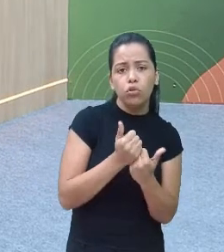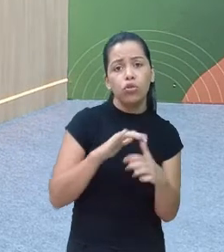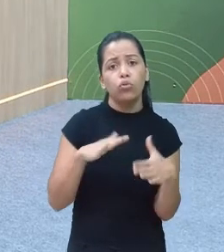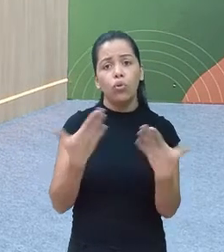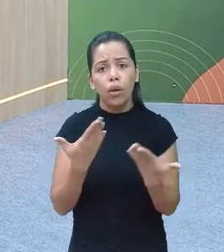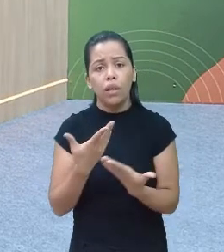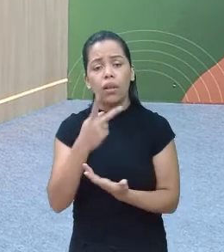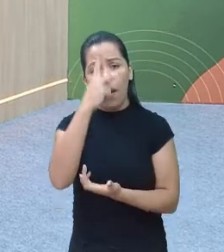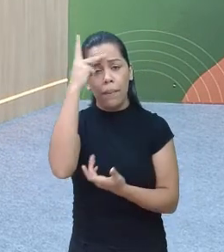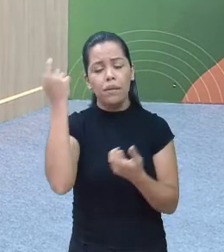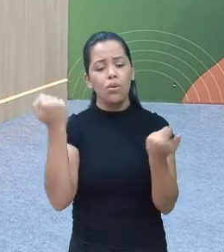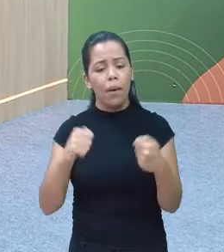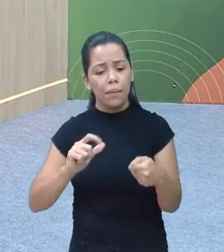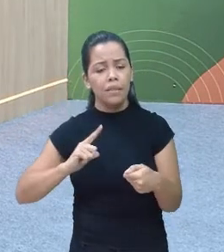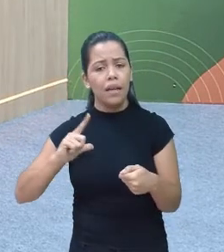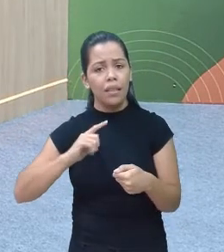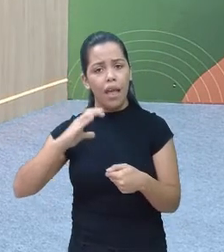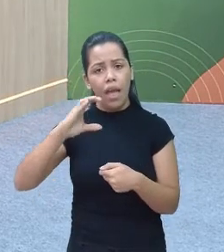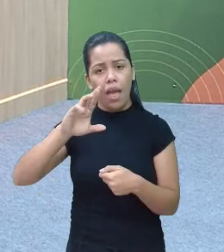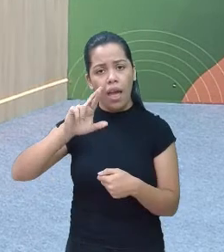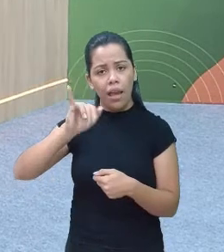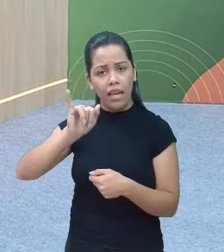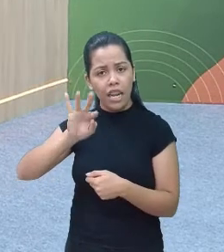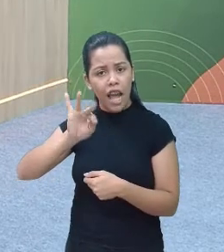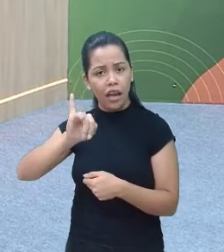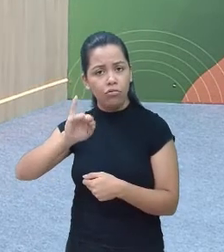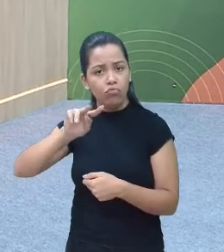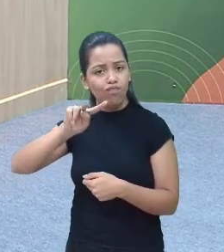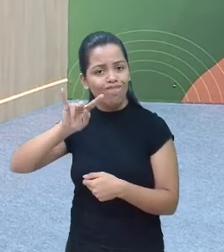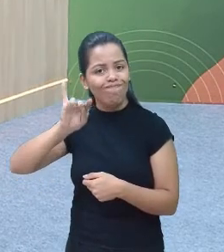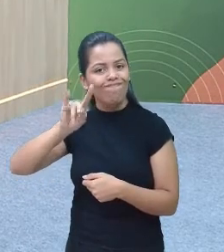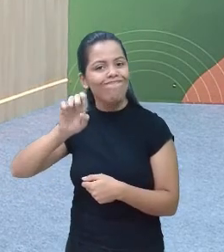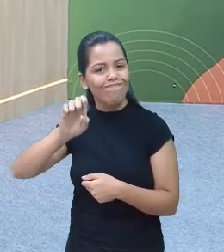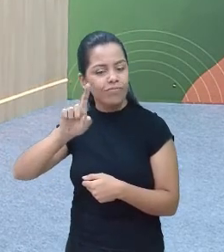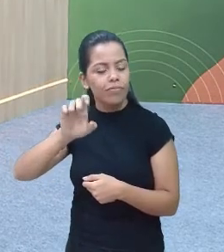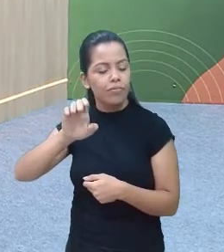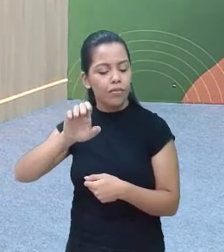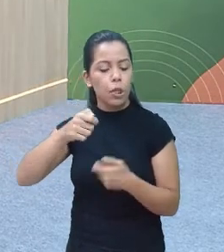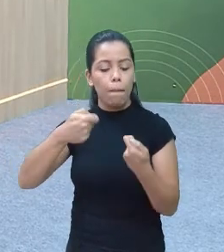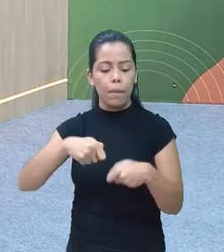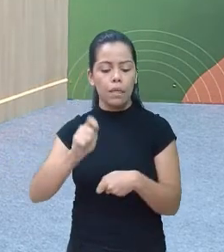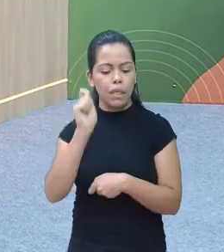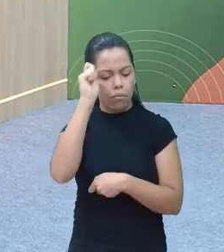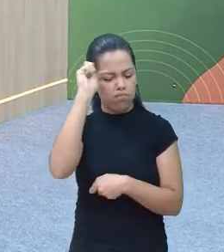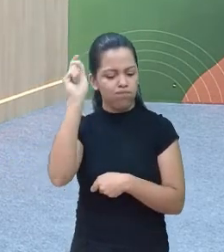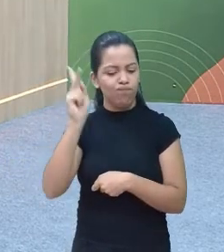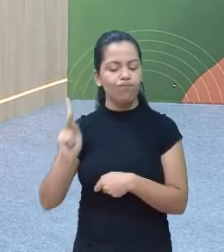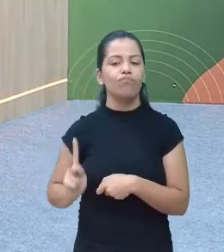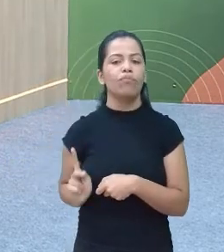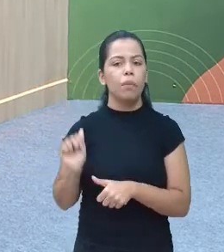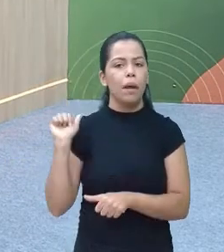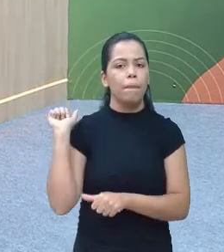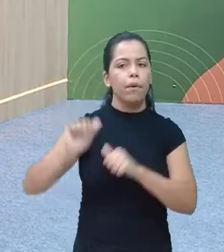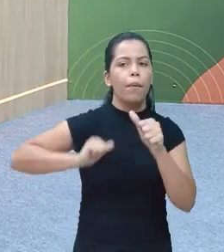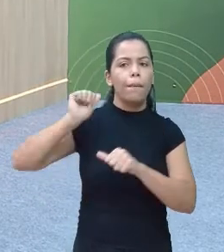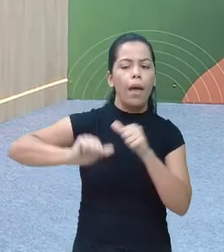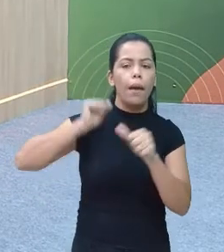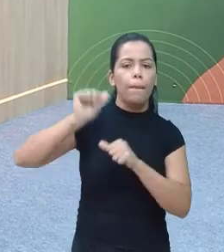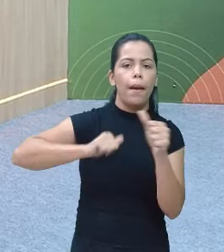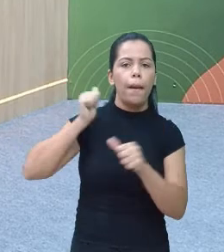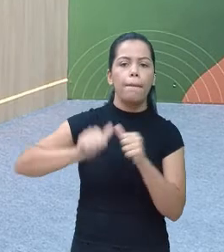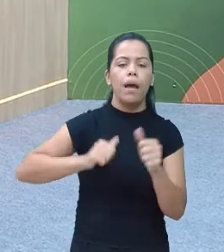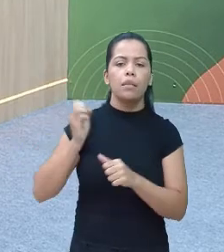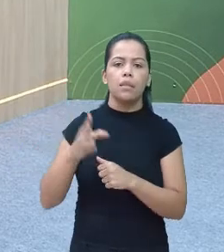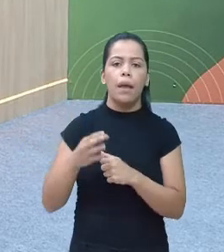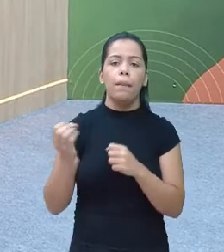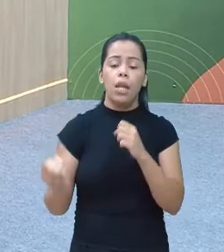esse prazo de validade curto do produto que se vende, tá certo? Mas nem só de pedras é o caminho,